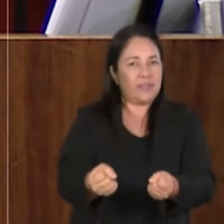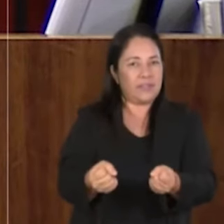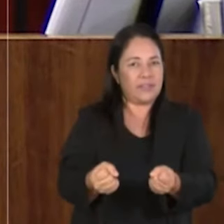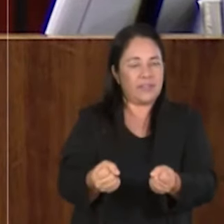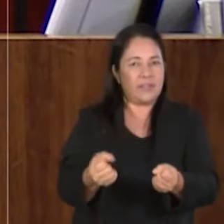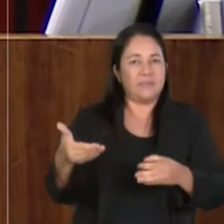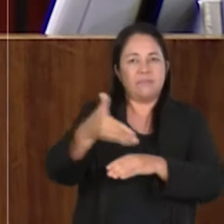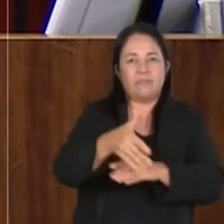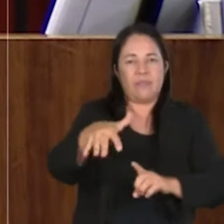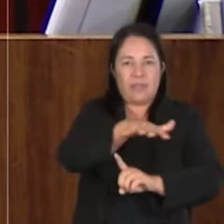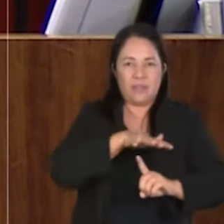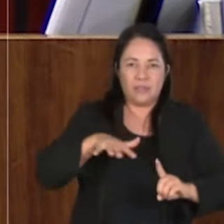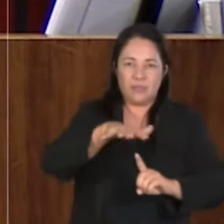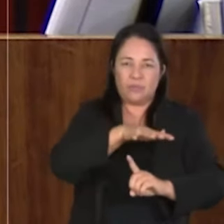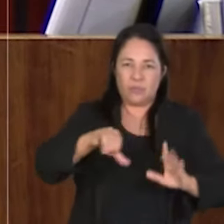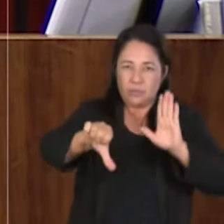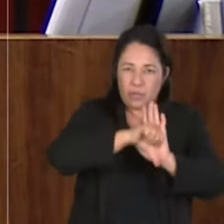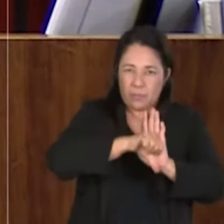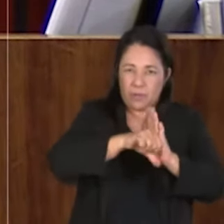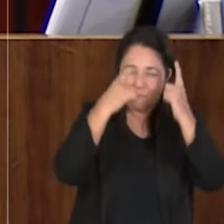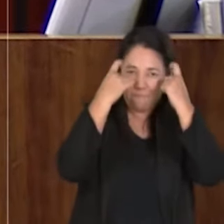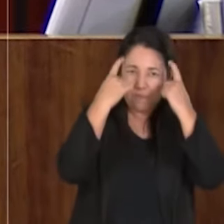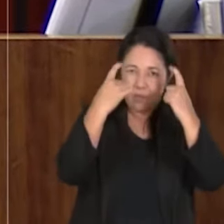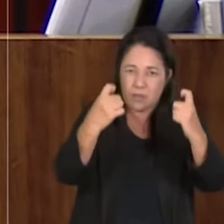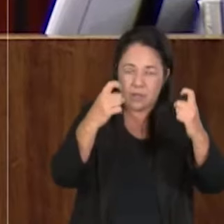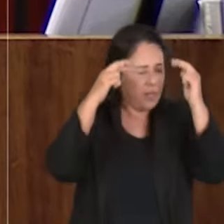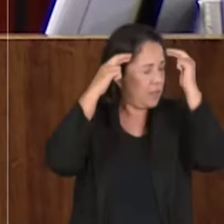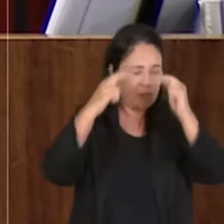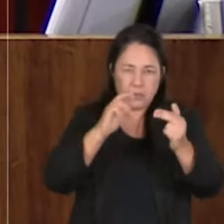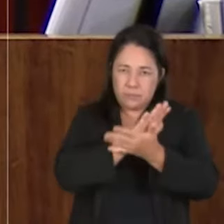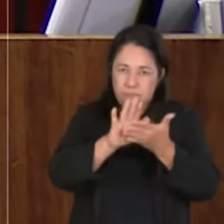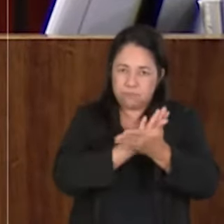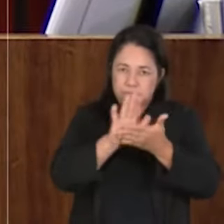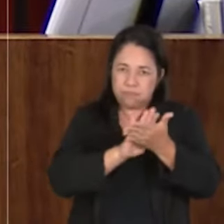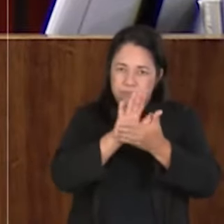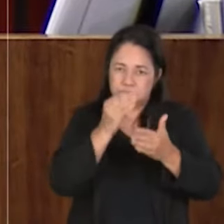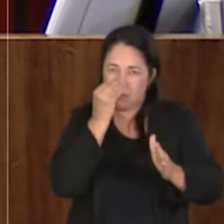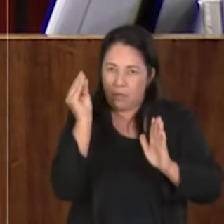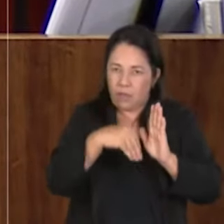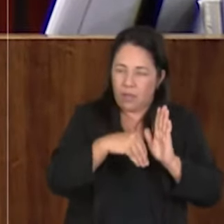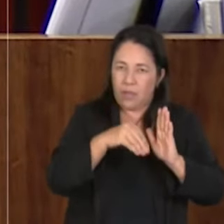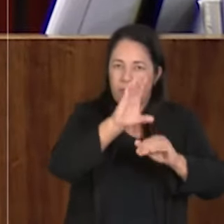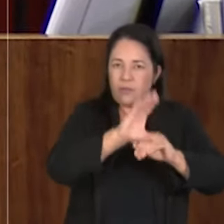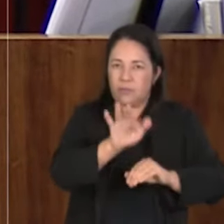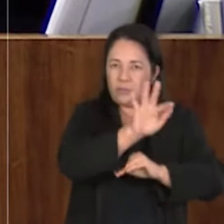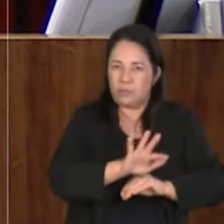e cóleras expostas em cenas de vilania e desrespeito aos princípios básicos da convivência